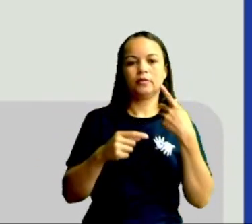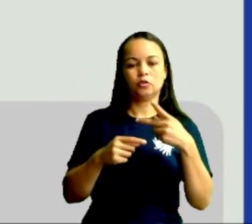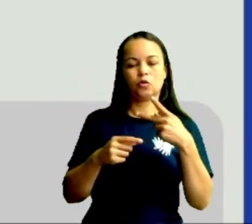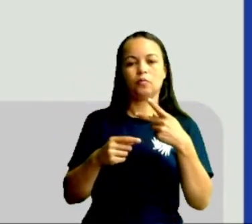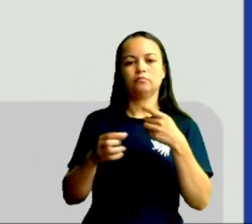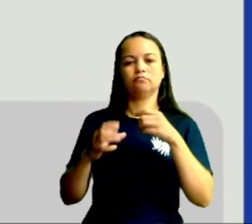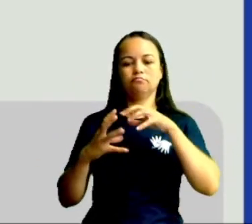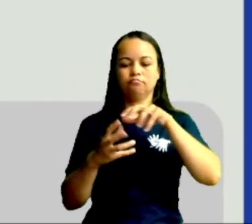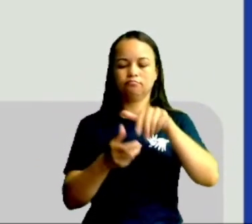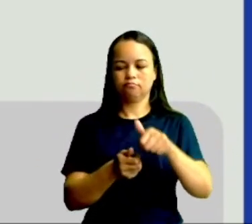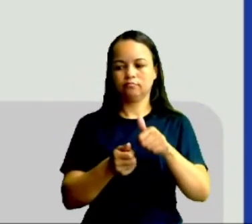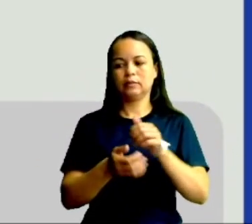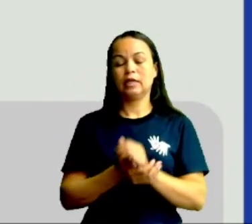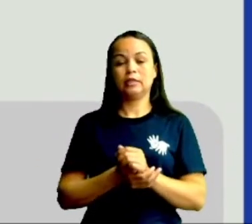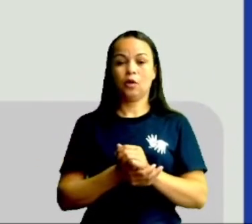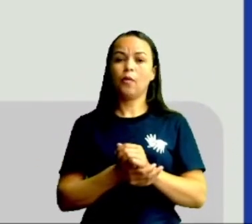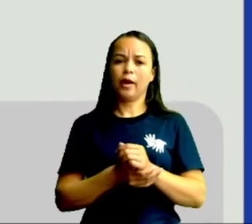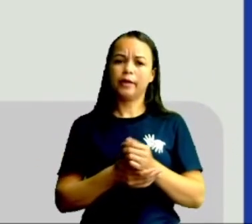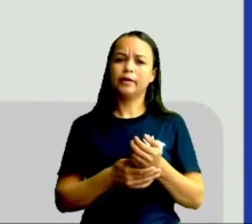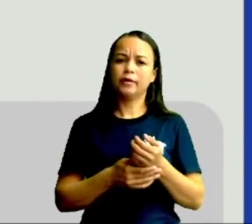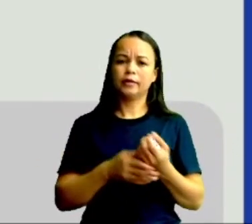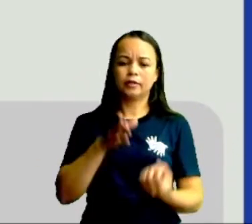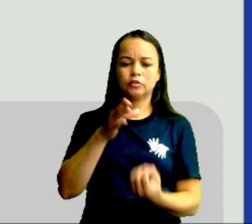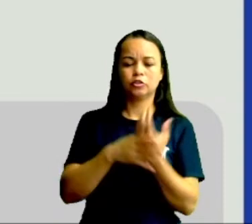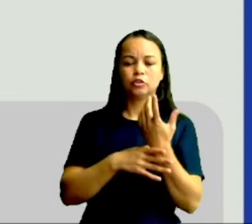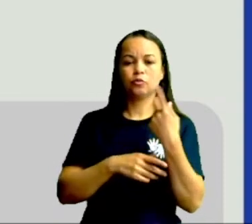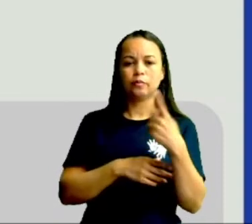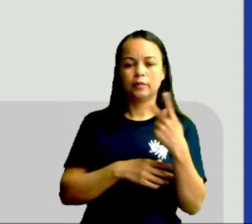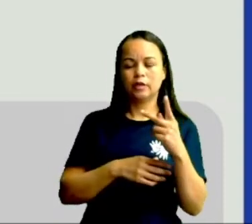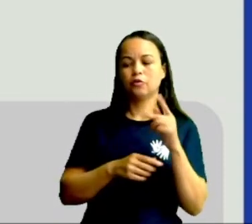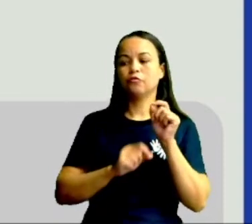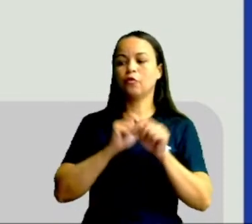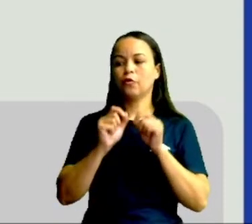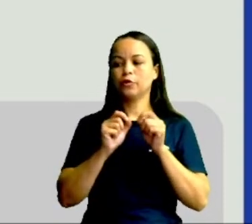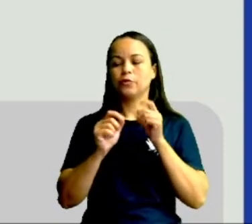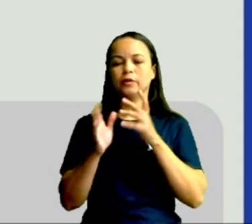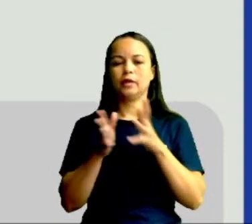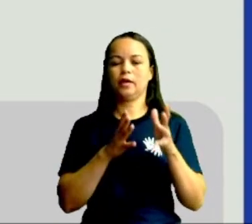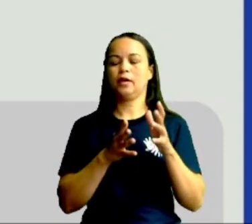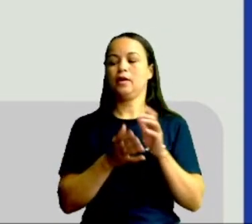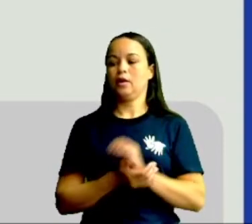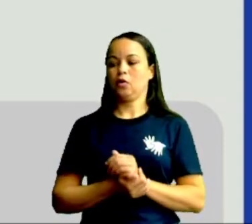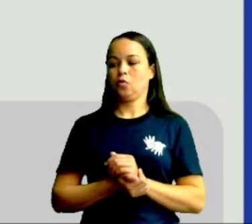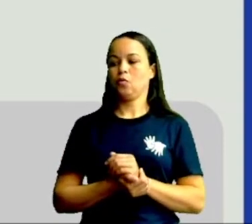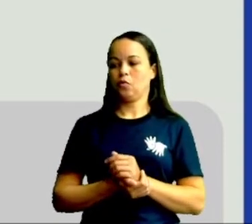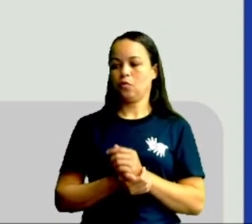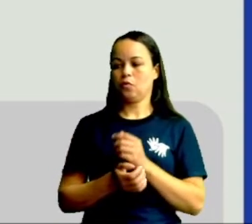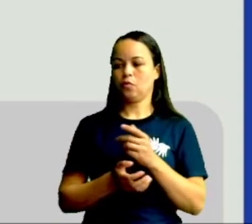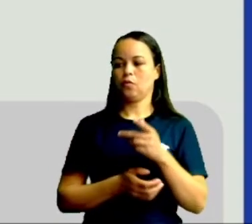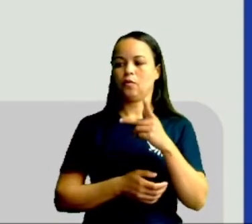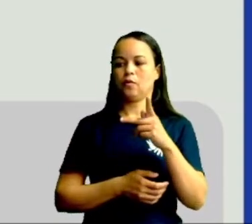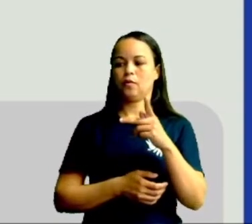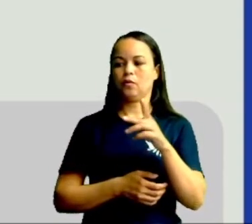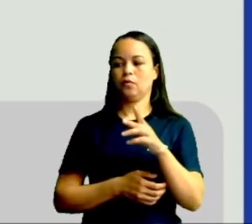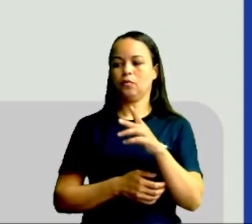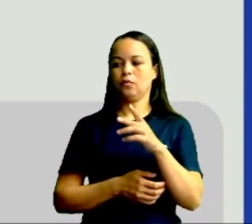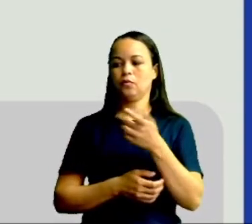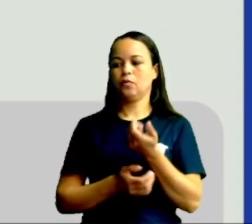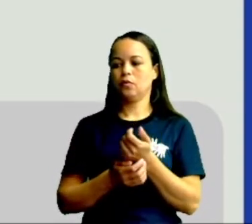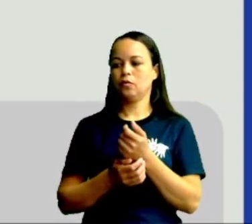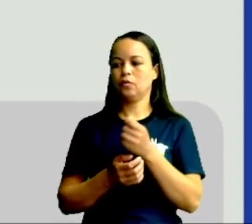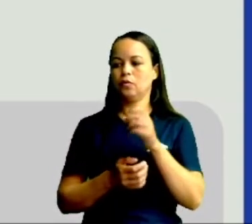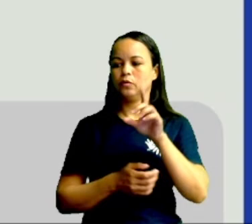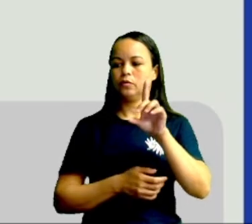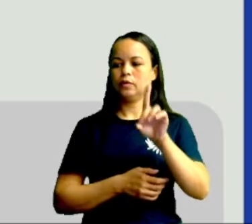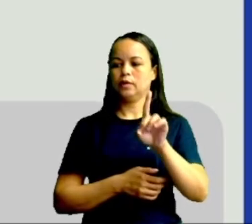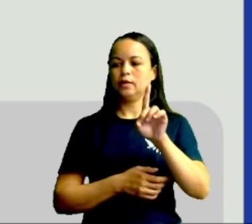E aí quem descobriu foi o astrônomo britânico James Bradley, em 1728.